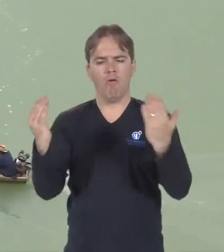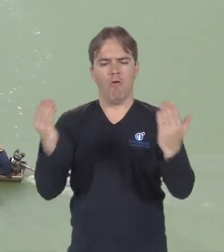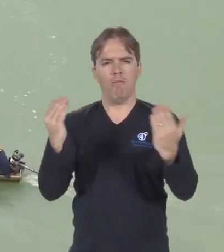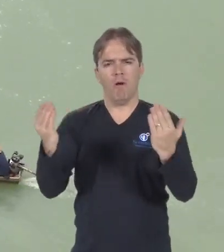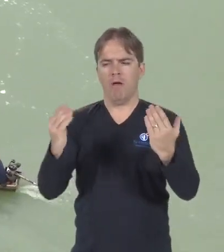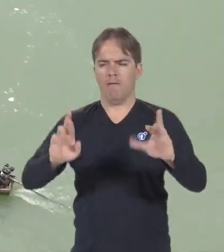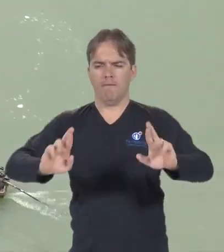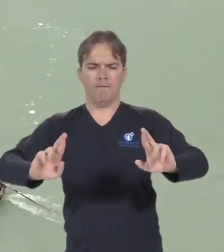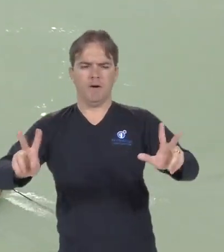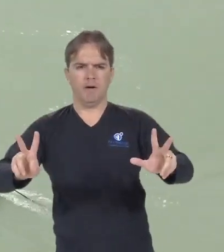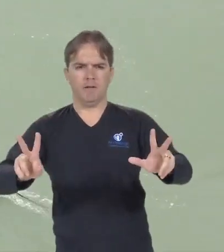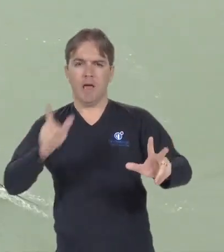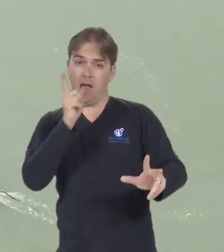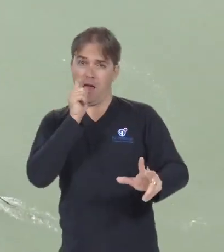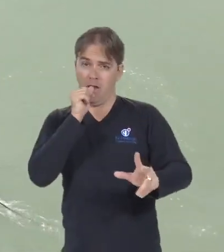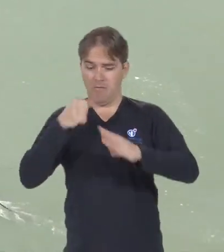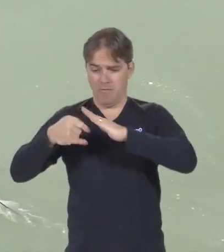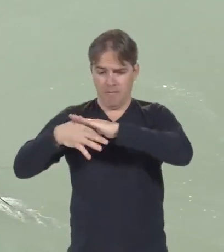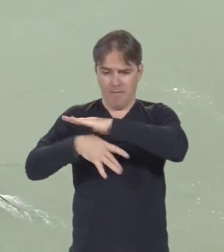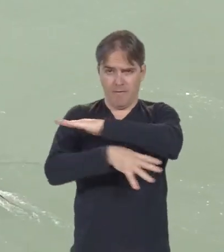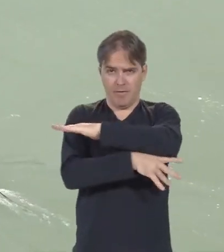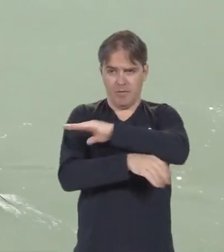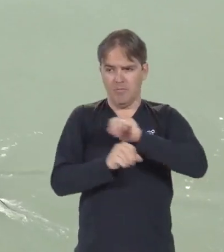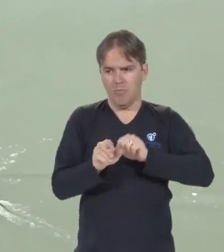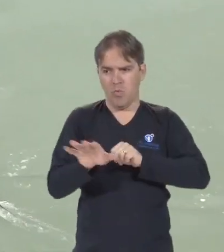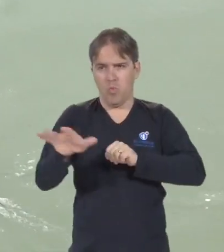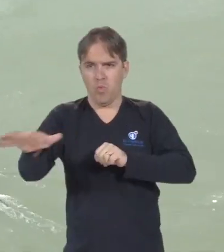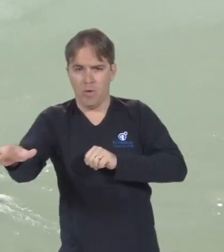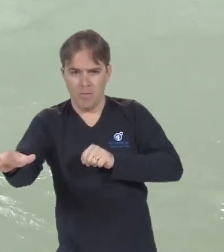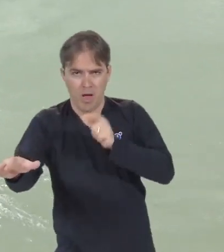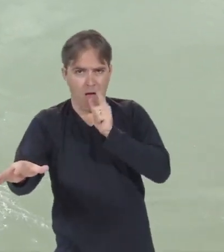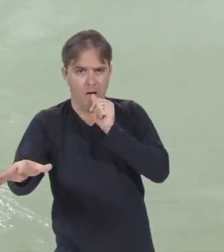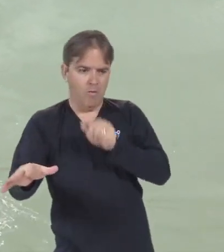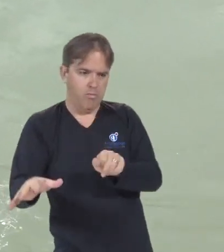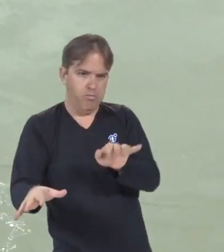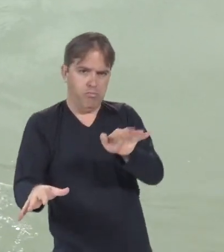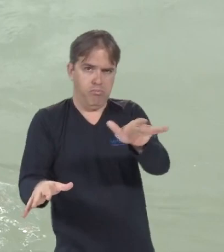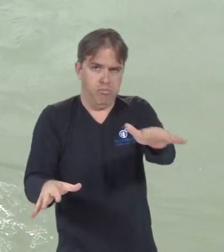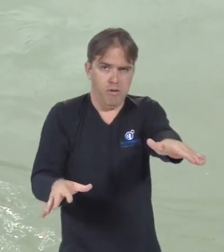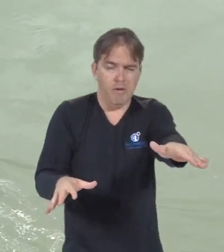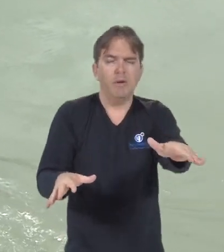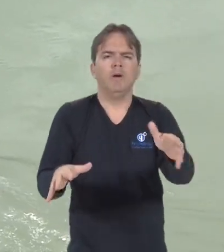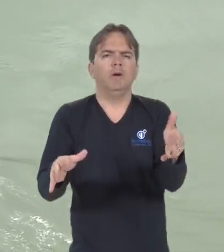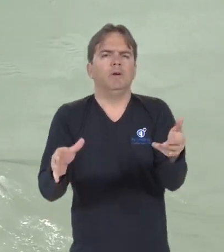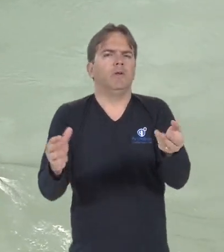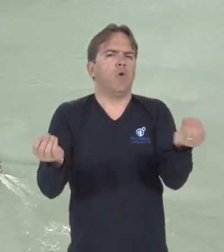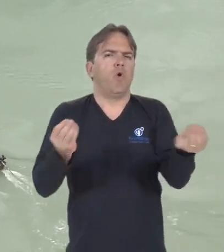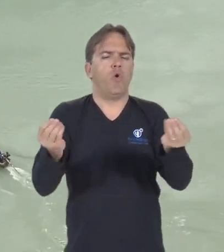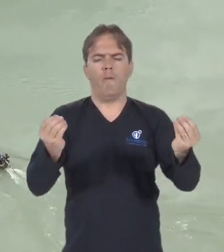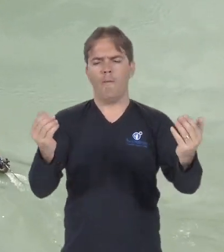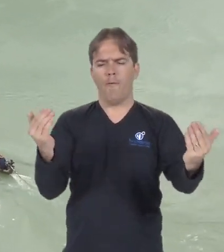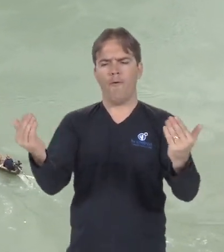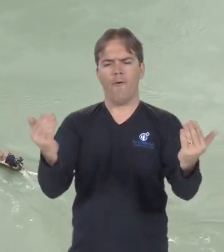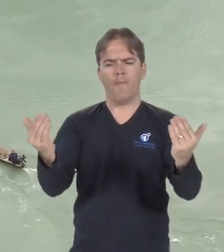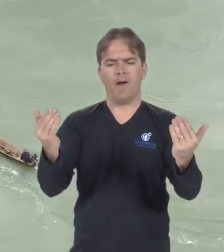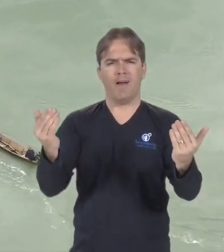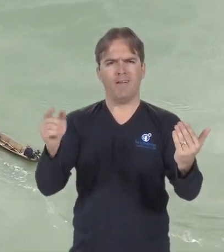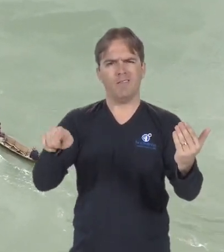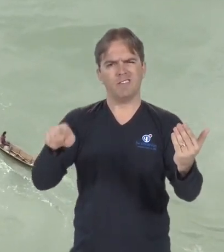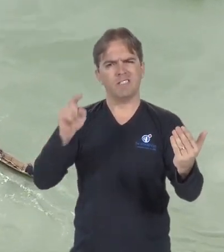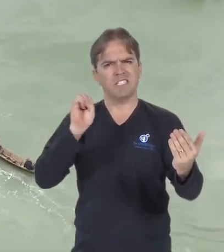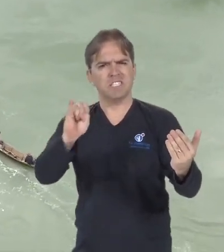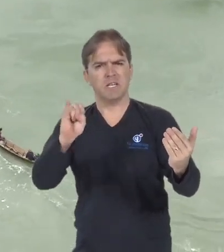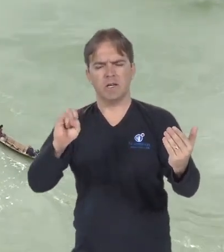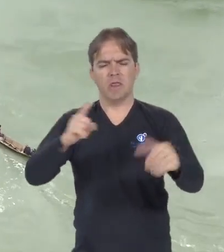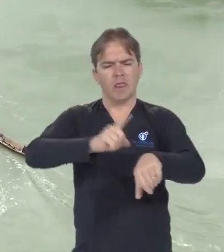quando a água chega do Rio São Francisco, né, nesses 2 reservatórios, e comparar essa diversidade ao longo do tempo, se